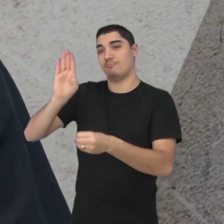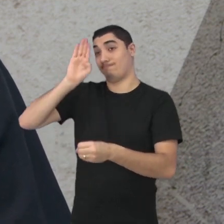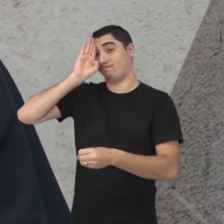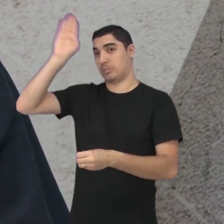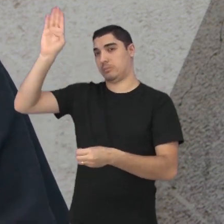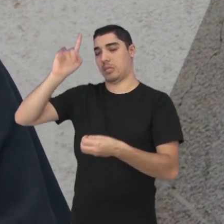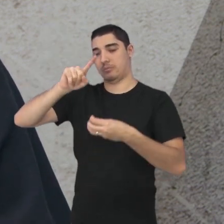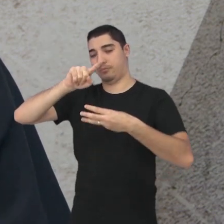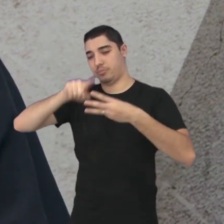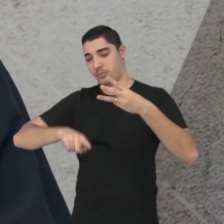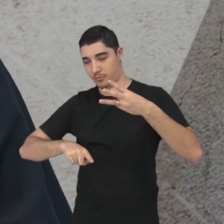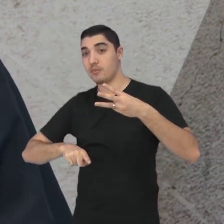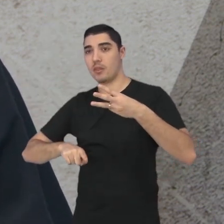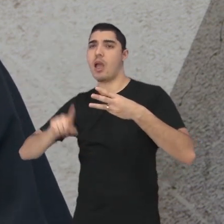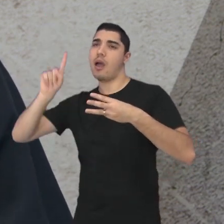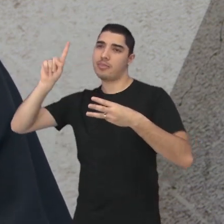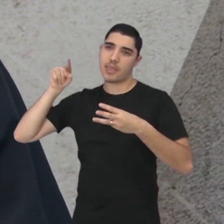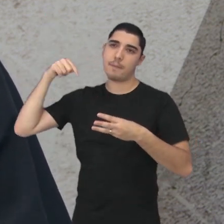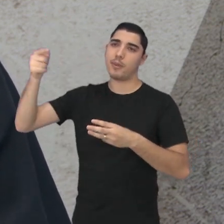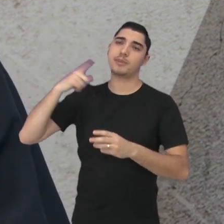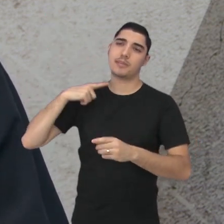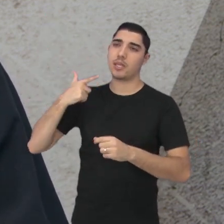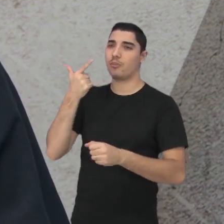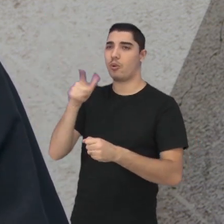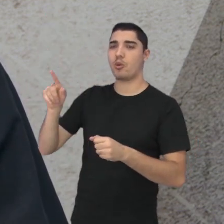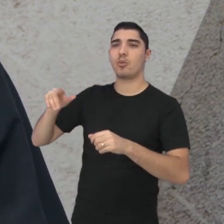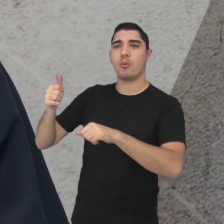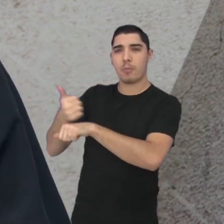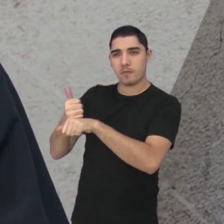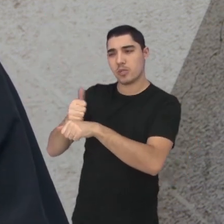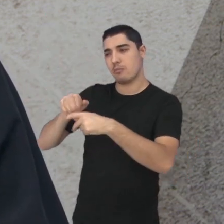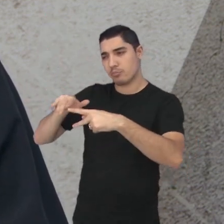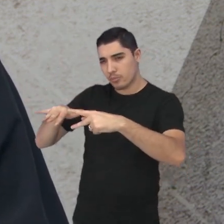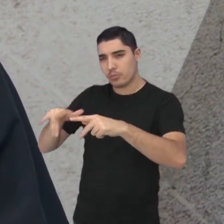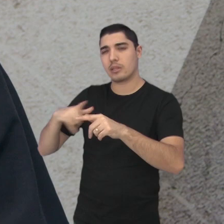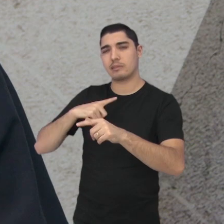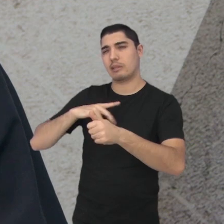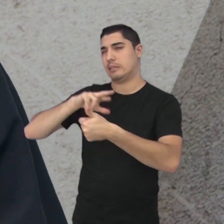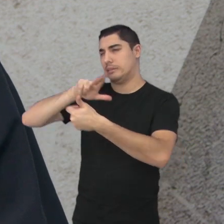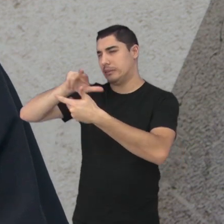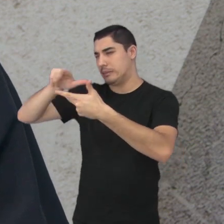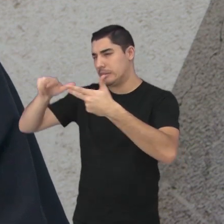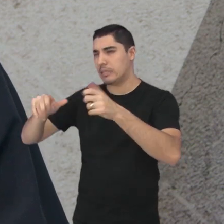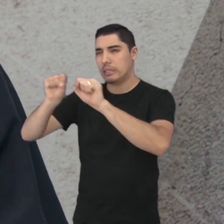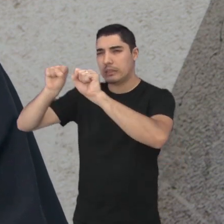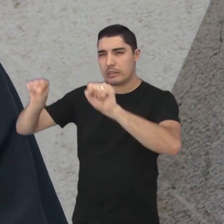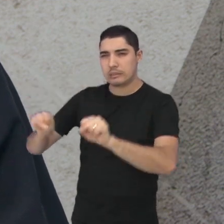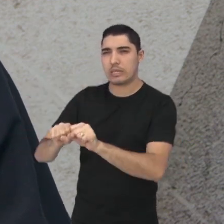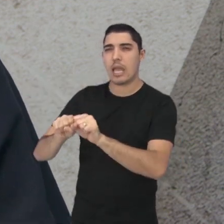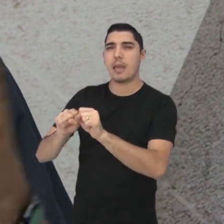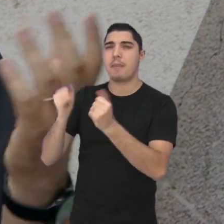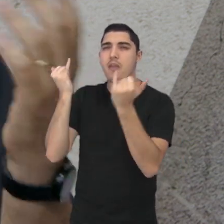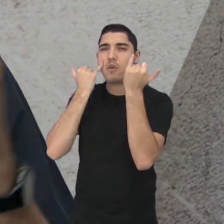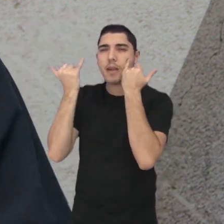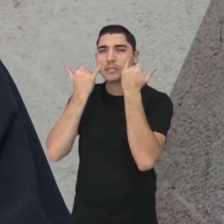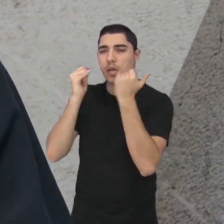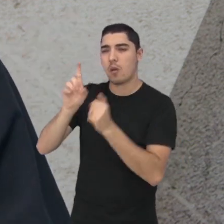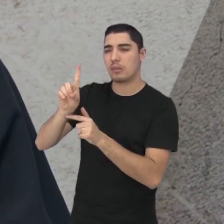claro, que se a gente for se aprofundar, vai ter o programador provavelmente que vai trabalhar com a parte de multiplayer, servidores, engenharia de